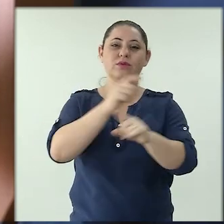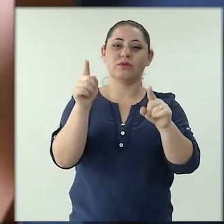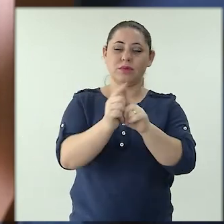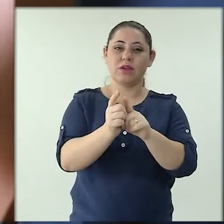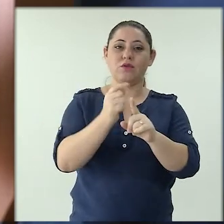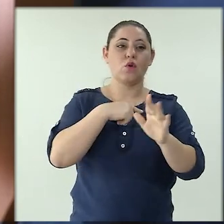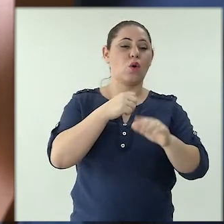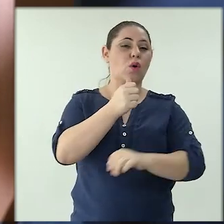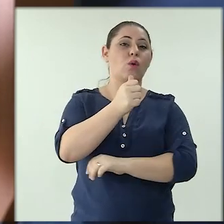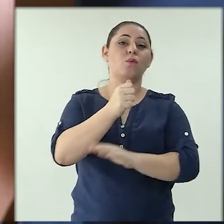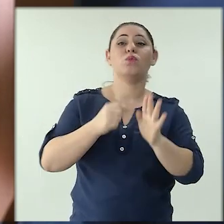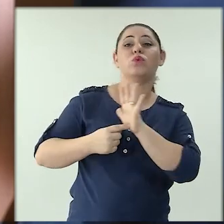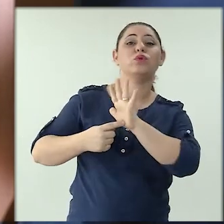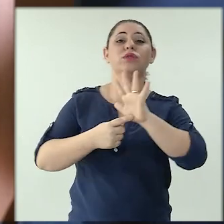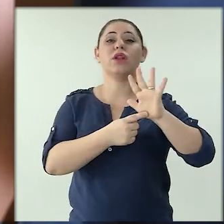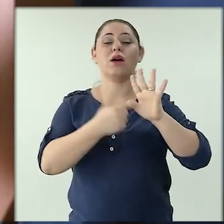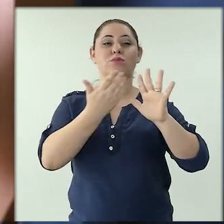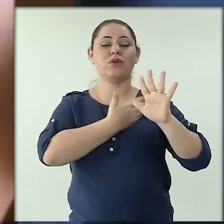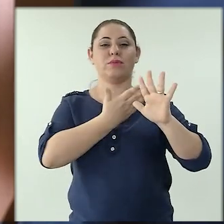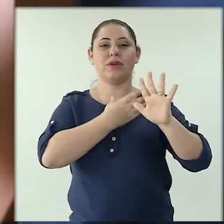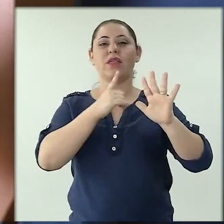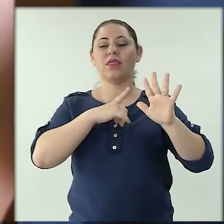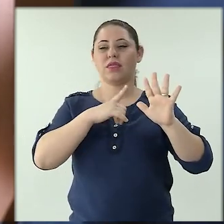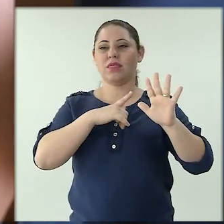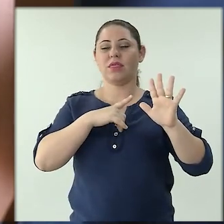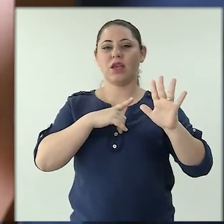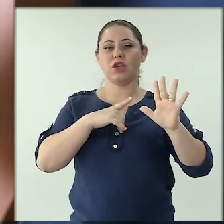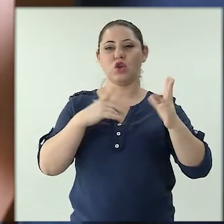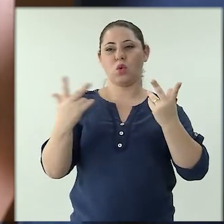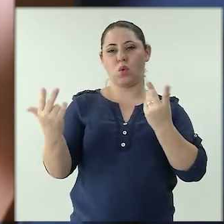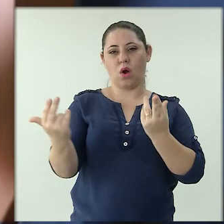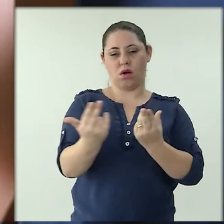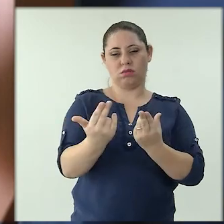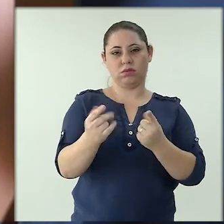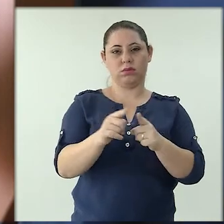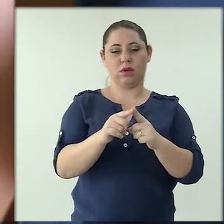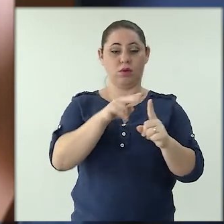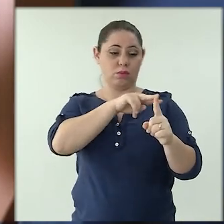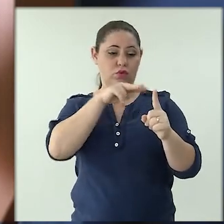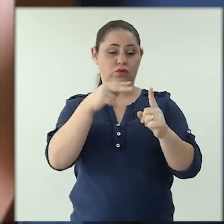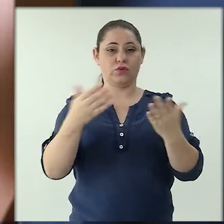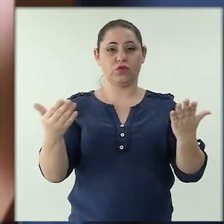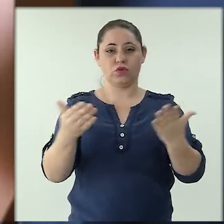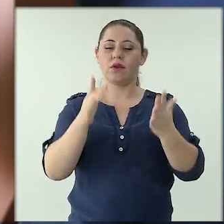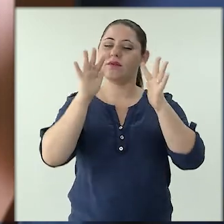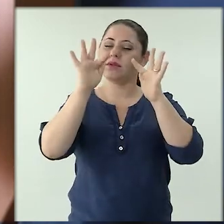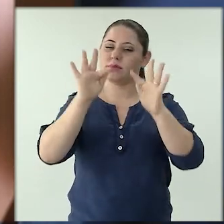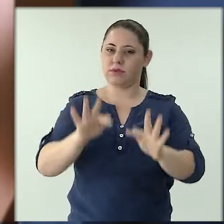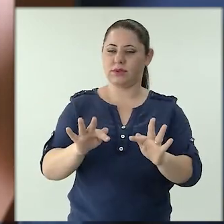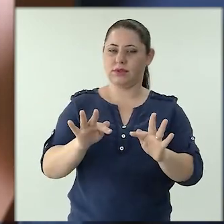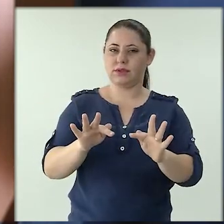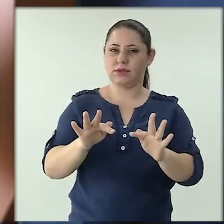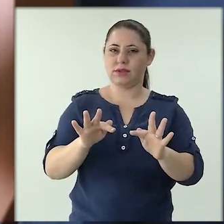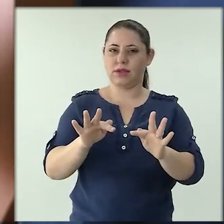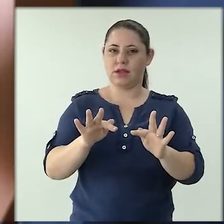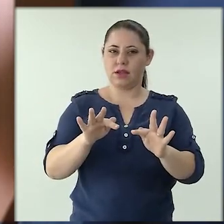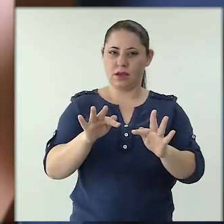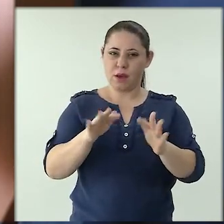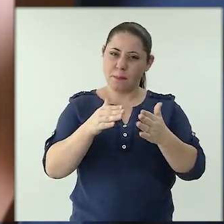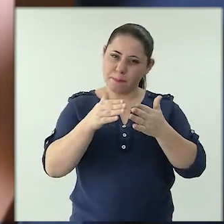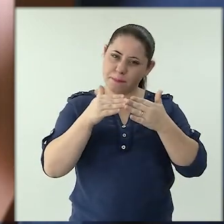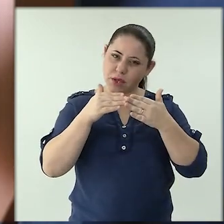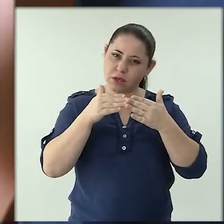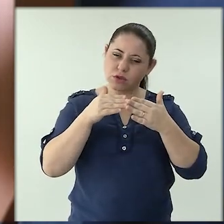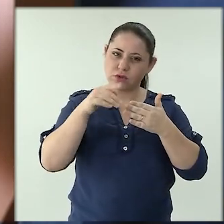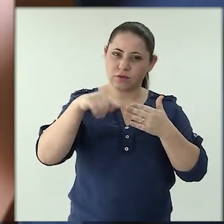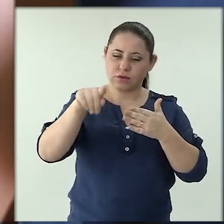eu também vou mostrar para os amigos que a gente tem em comum. O ponto de vista de hoje fica por aqui. A gente